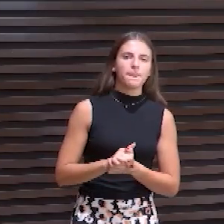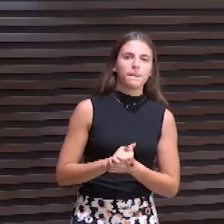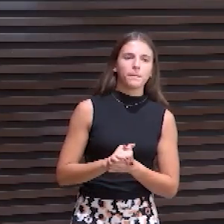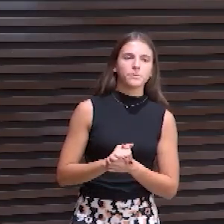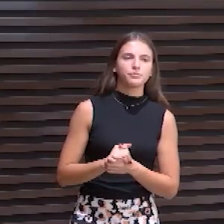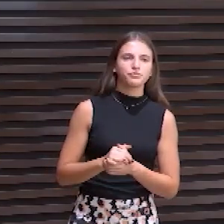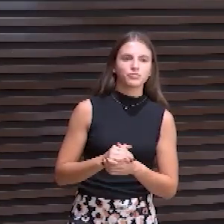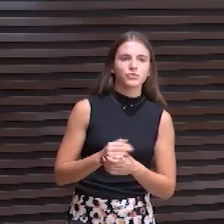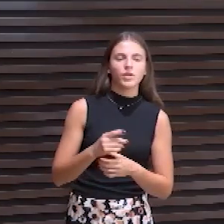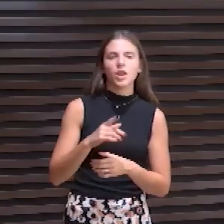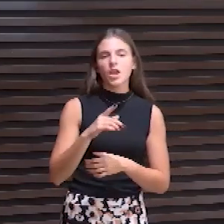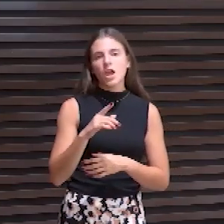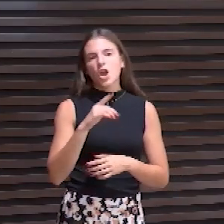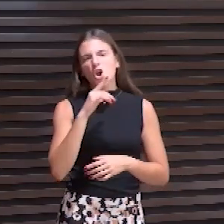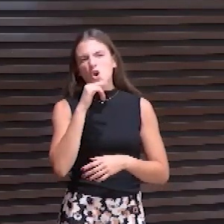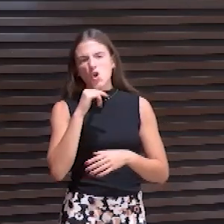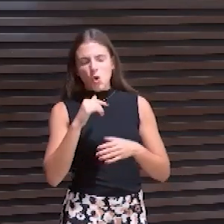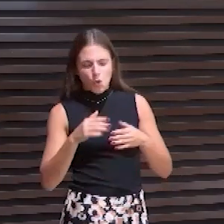ali no Tietê.